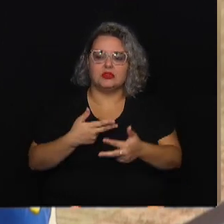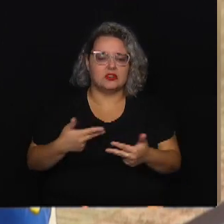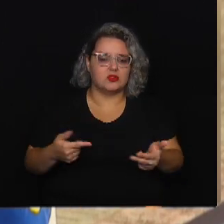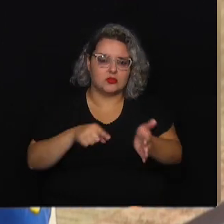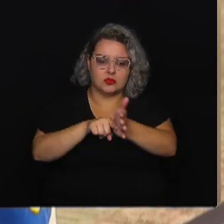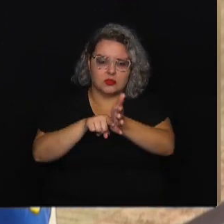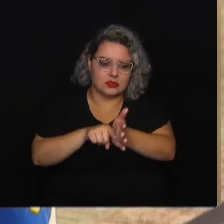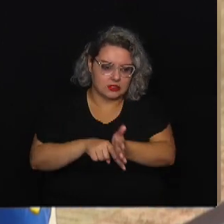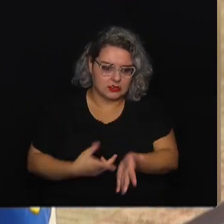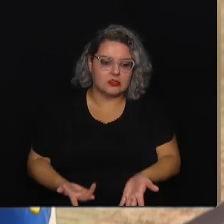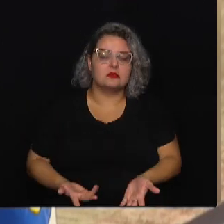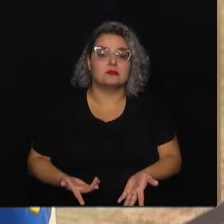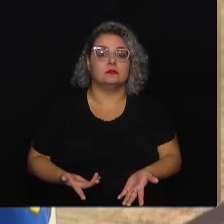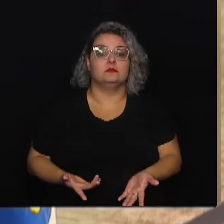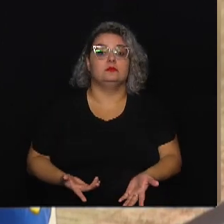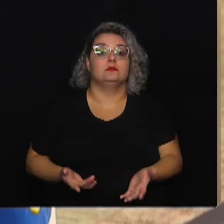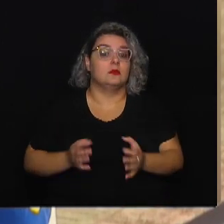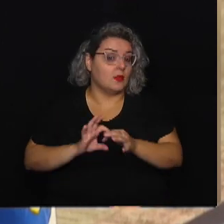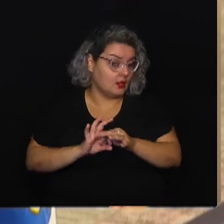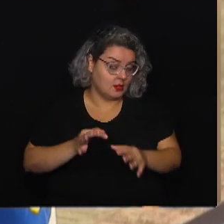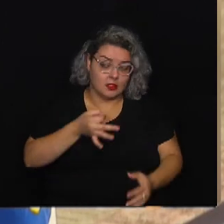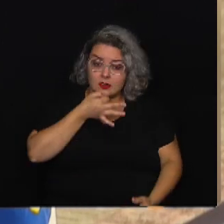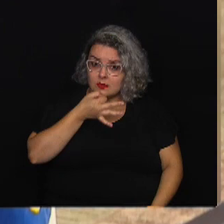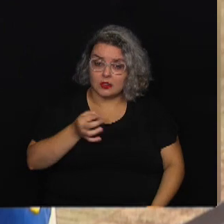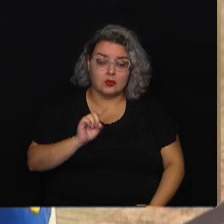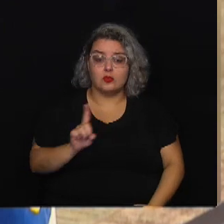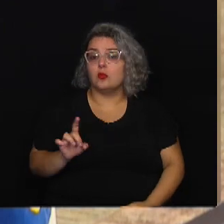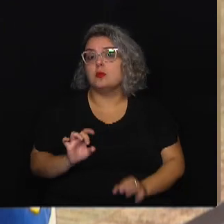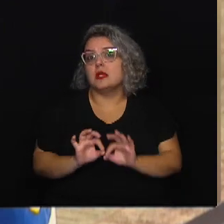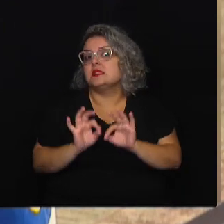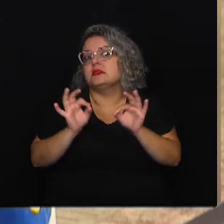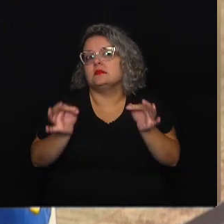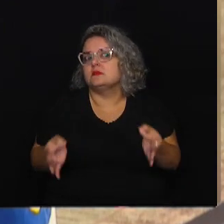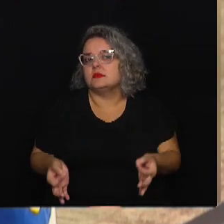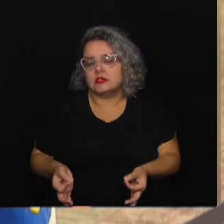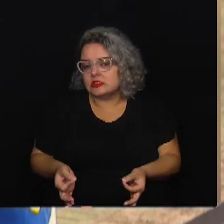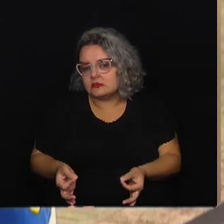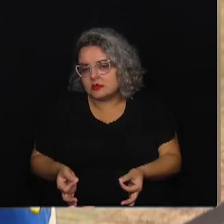questões e vamos também dar sugestão. Não é simplesmente